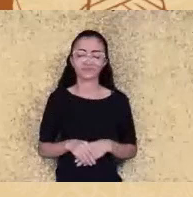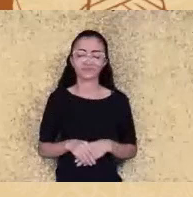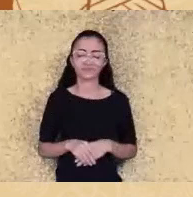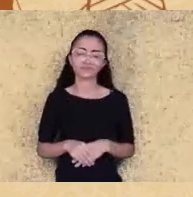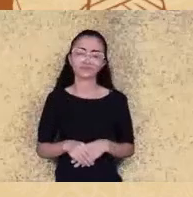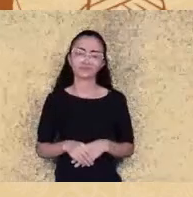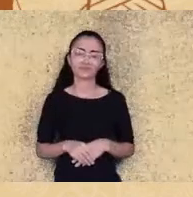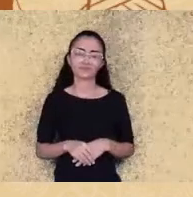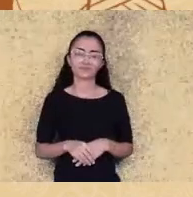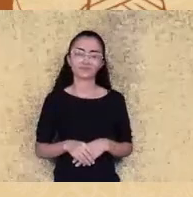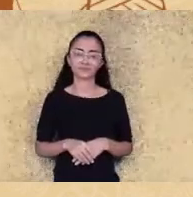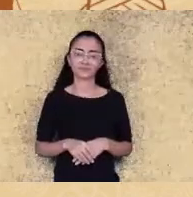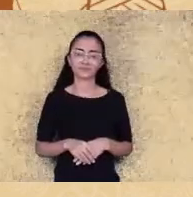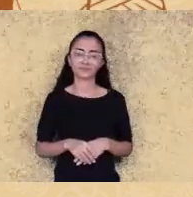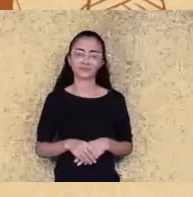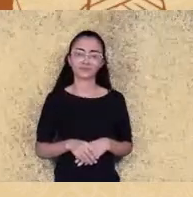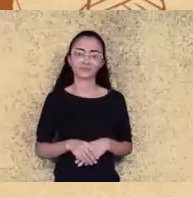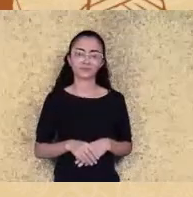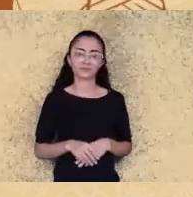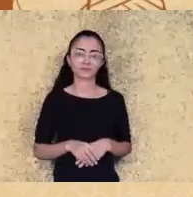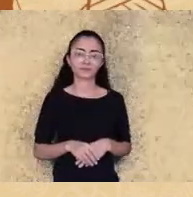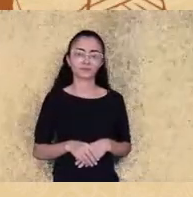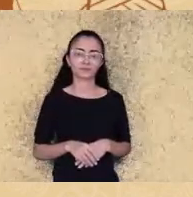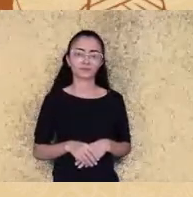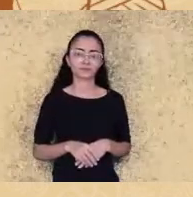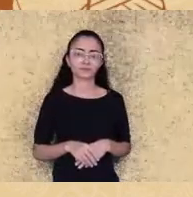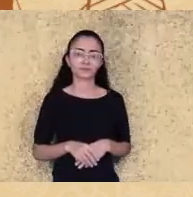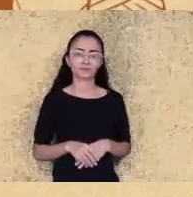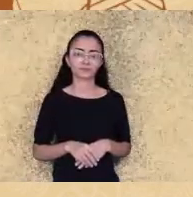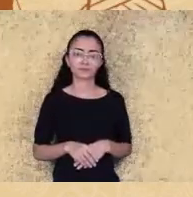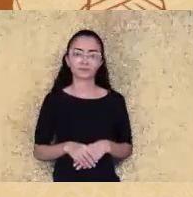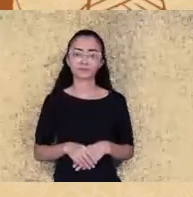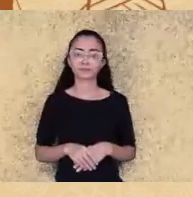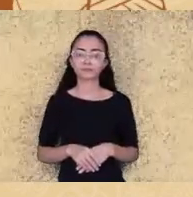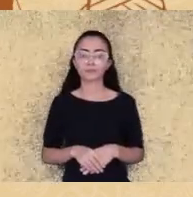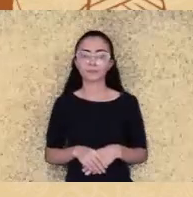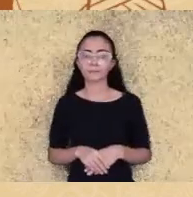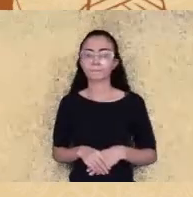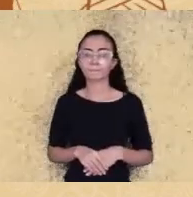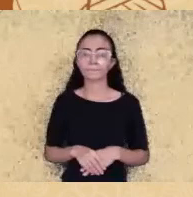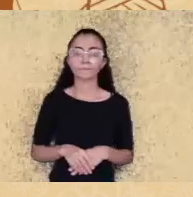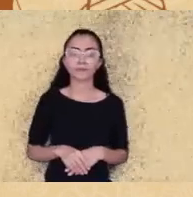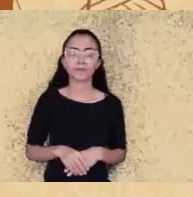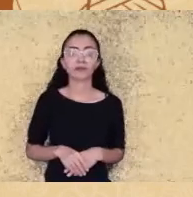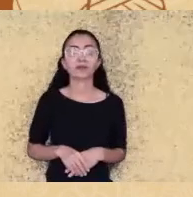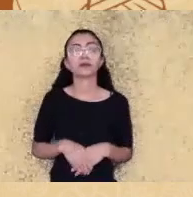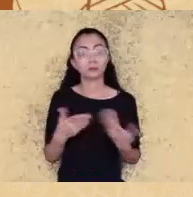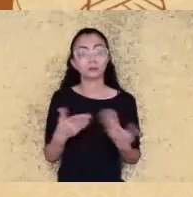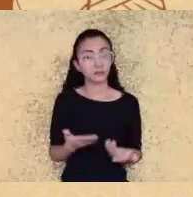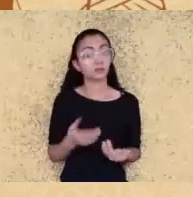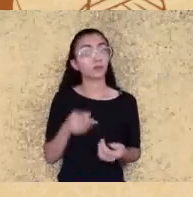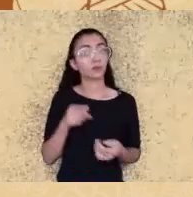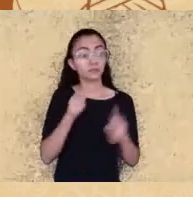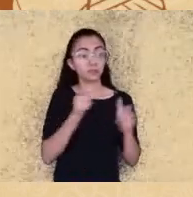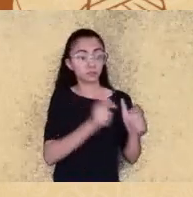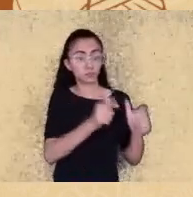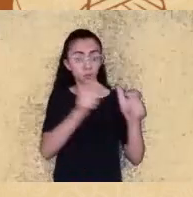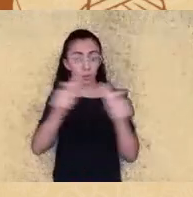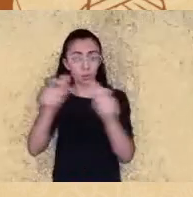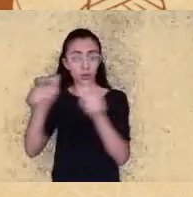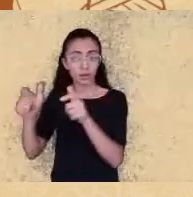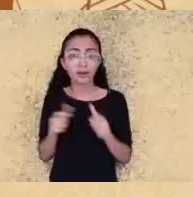E é caro. E, sobretudo, Jaqueline, eu penso que esses espaços são fundamentais para demarcar que não se trata de